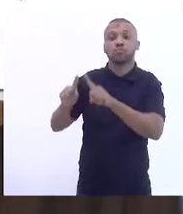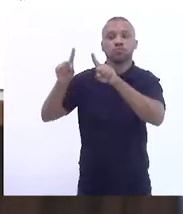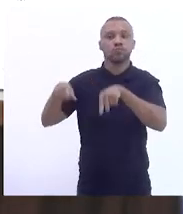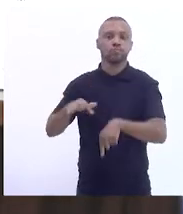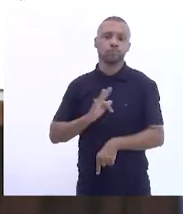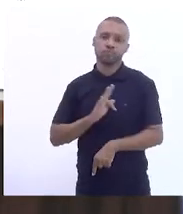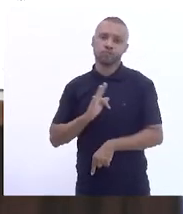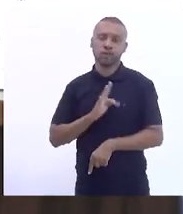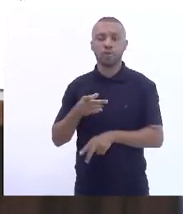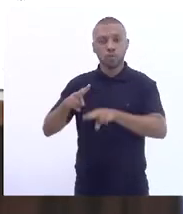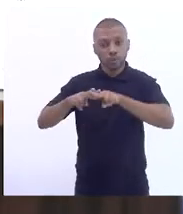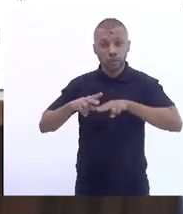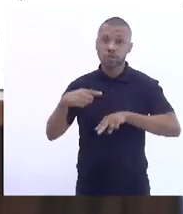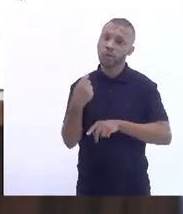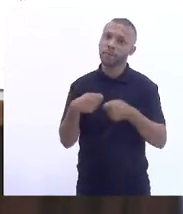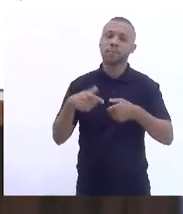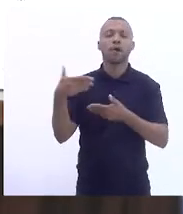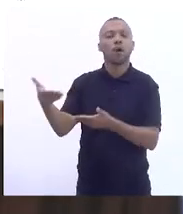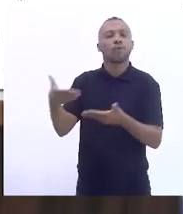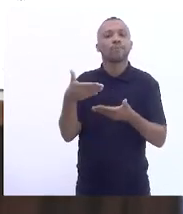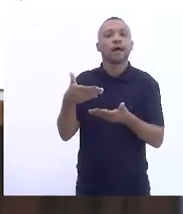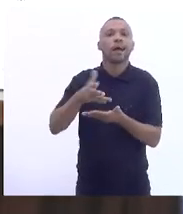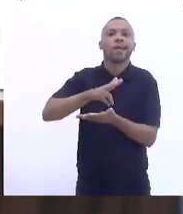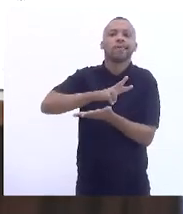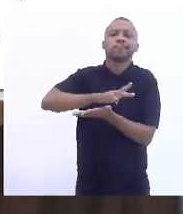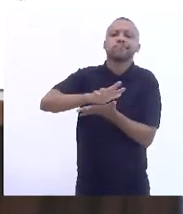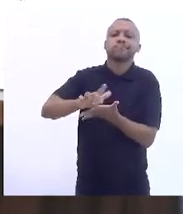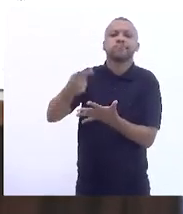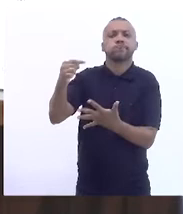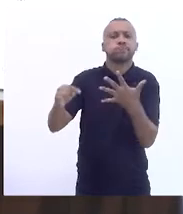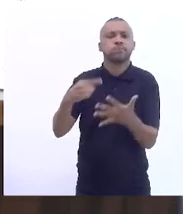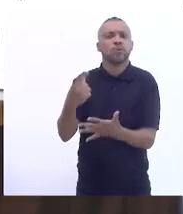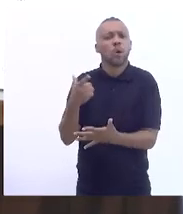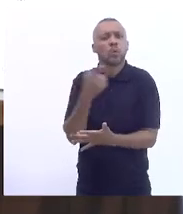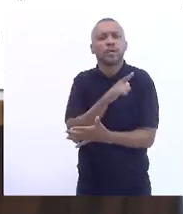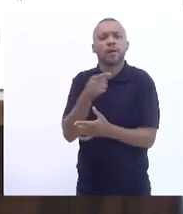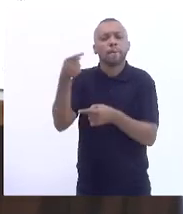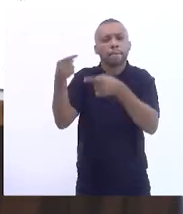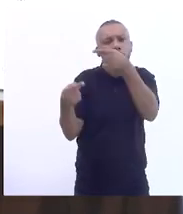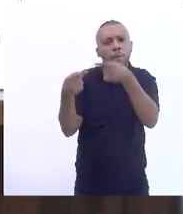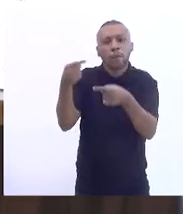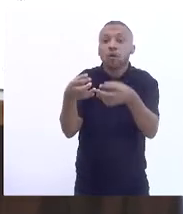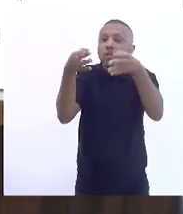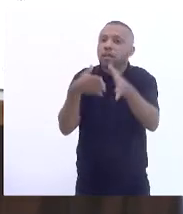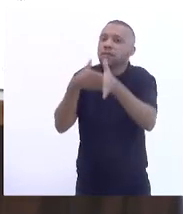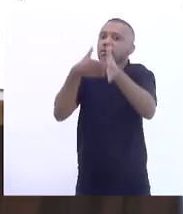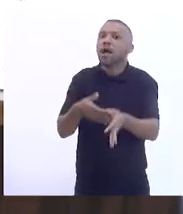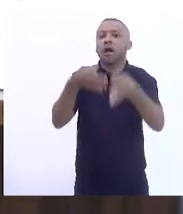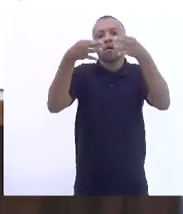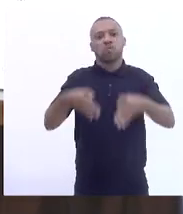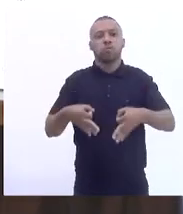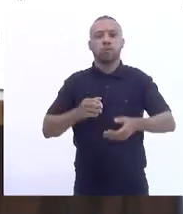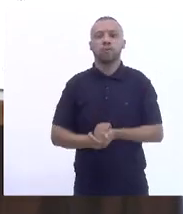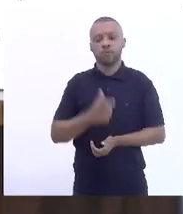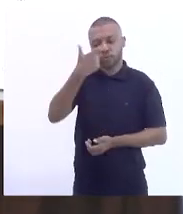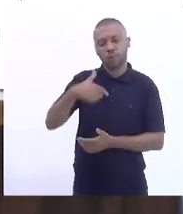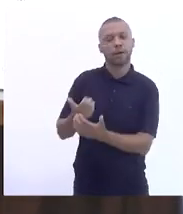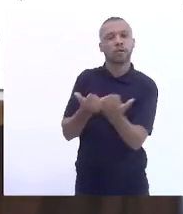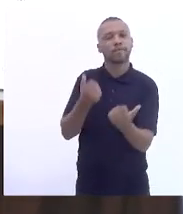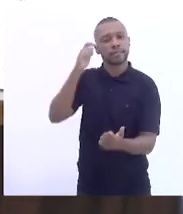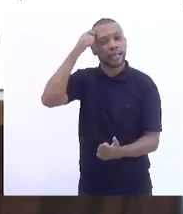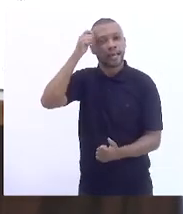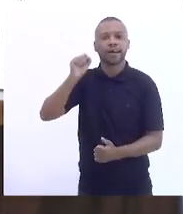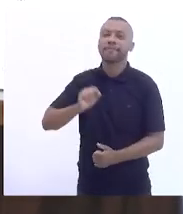é a necessidade de chamar todos esses dentes para que a gente consiga fazer um debate Franco e honesto eu sou uma jovem negra